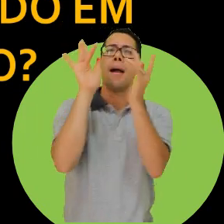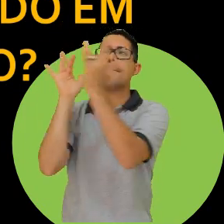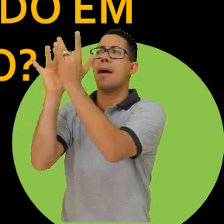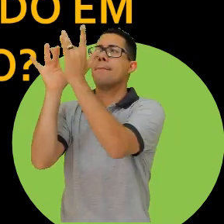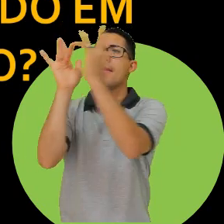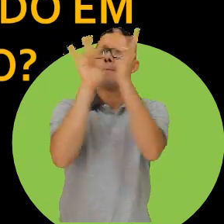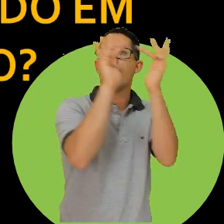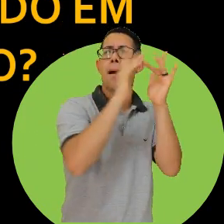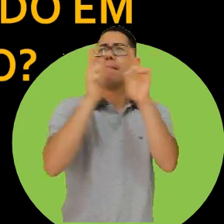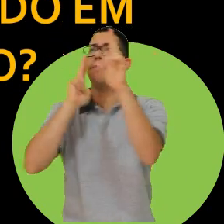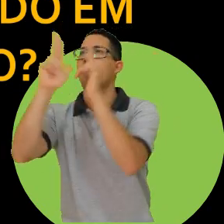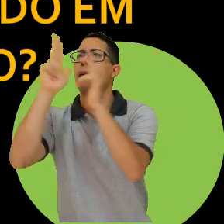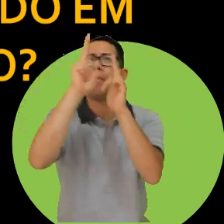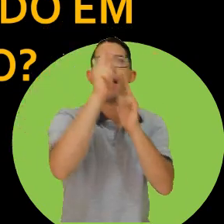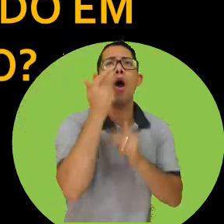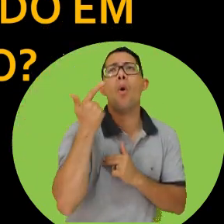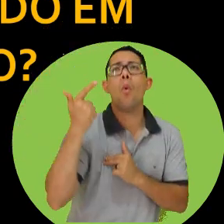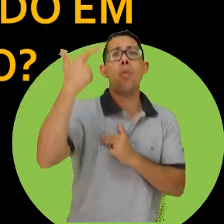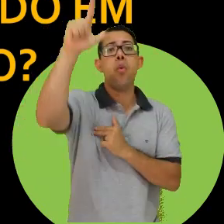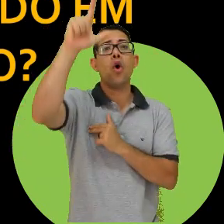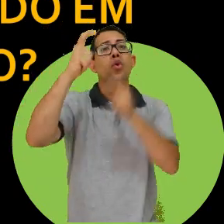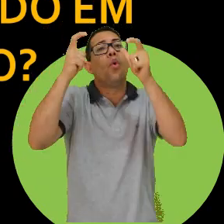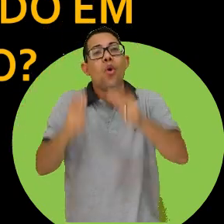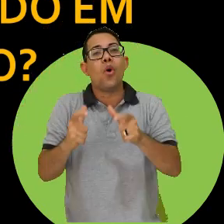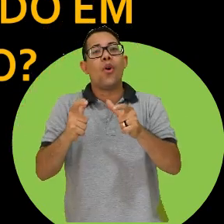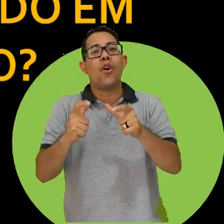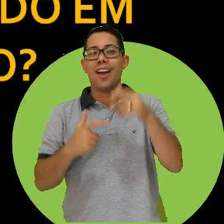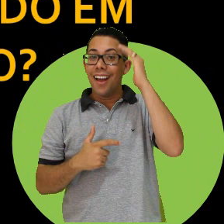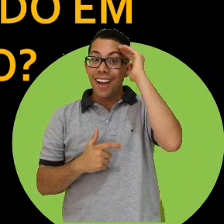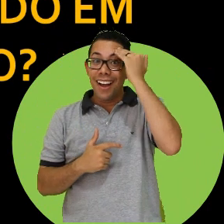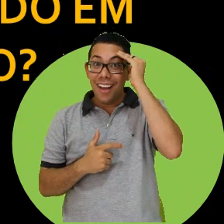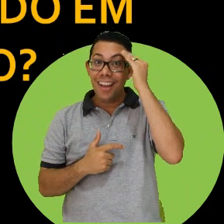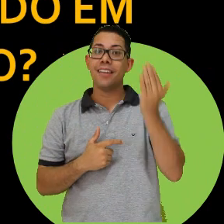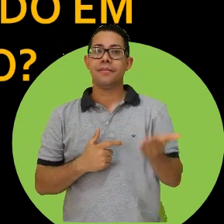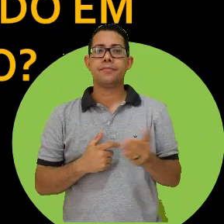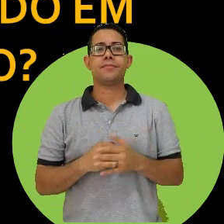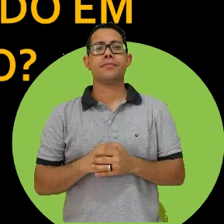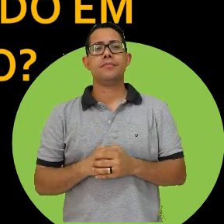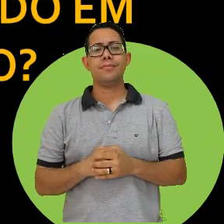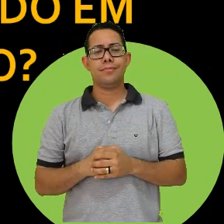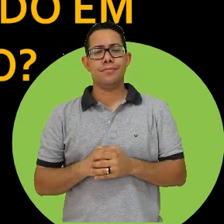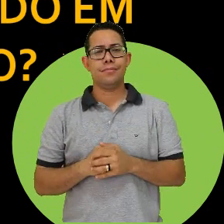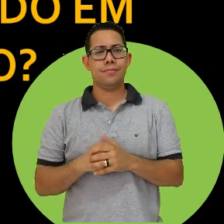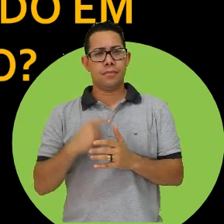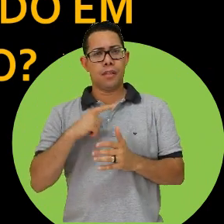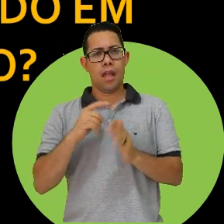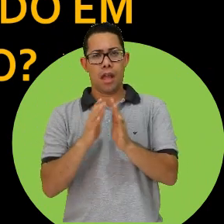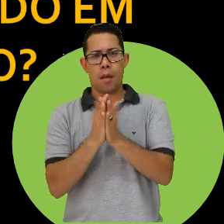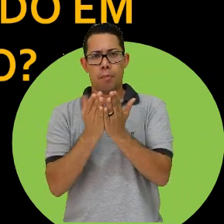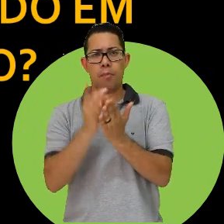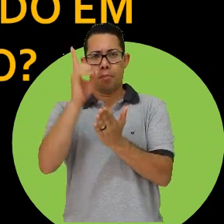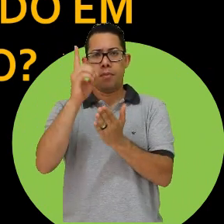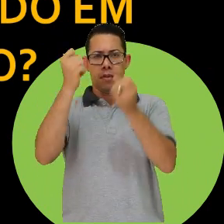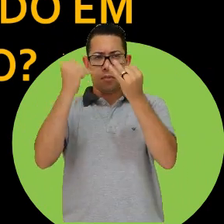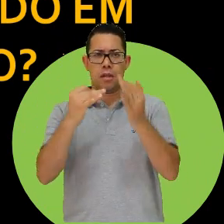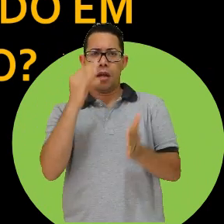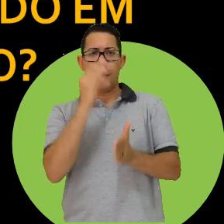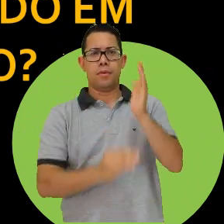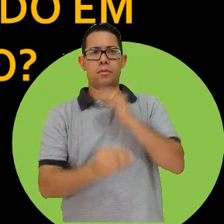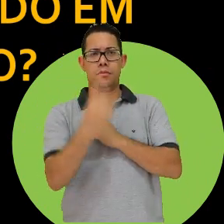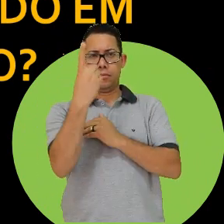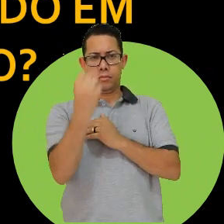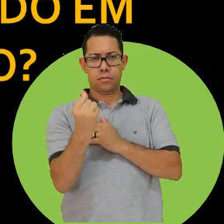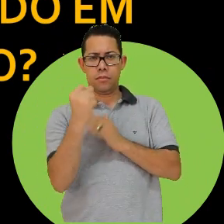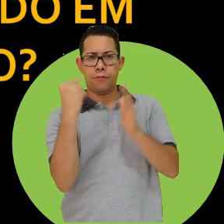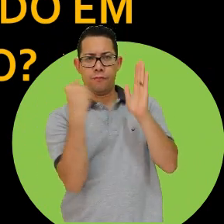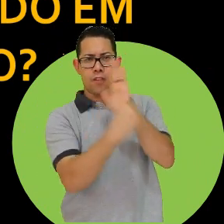forma estratégica de outros povos. Isso você vê em Atos, no capítulo 16, e